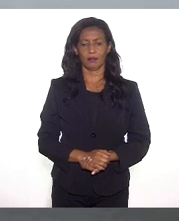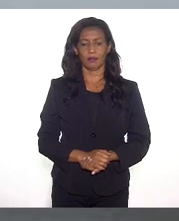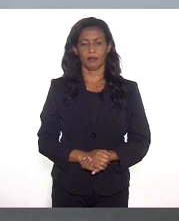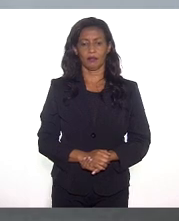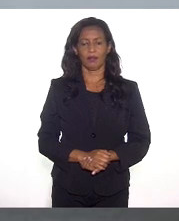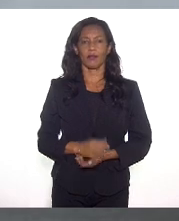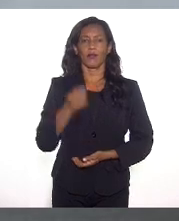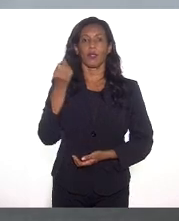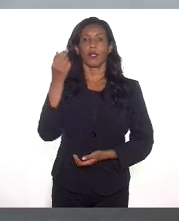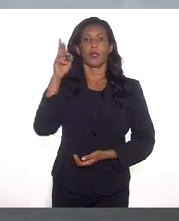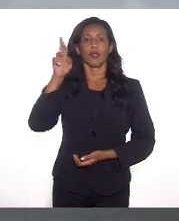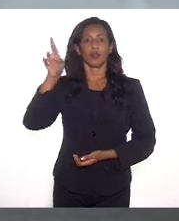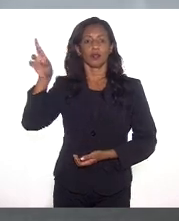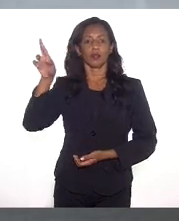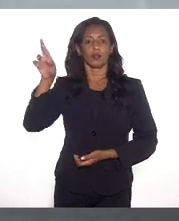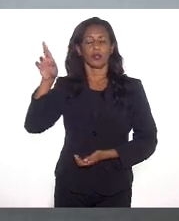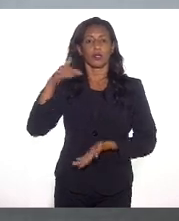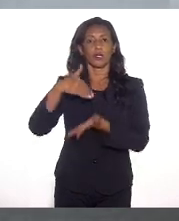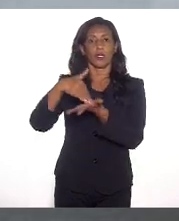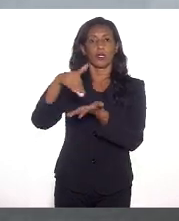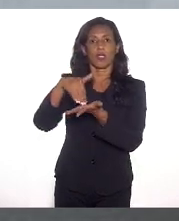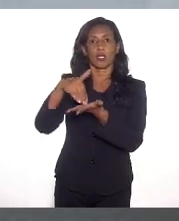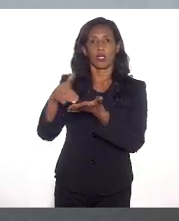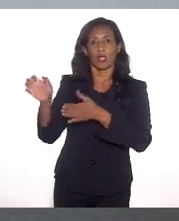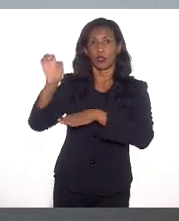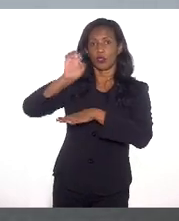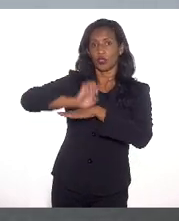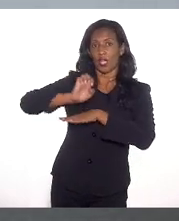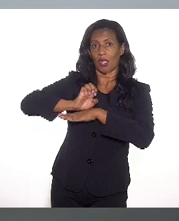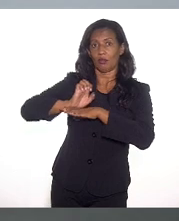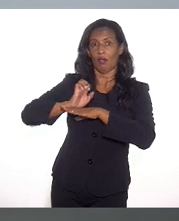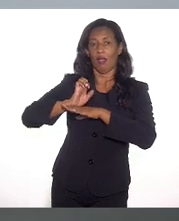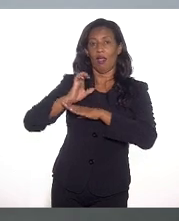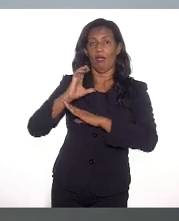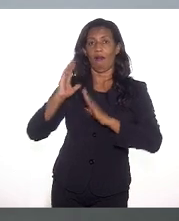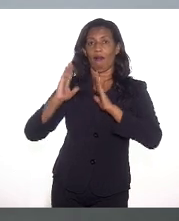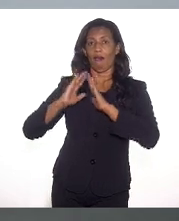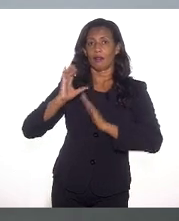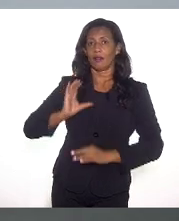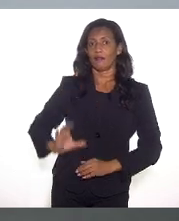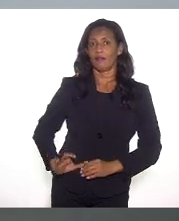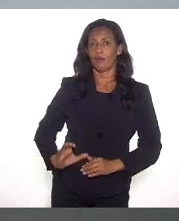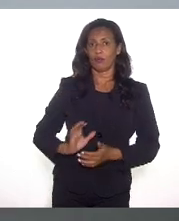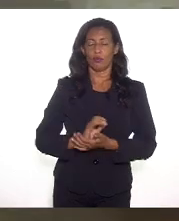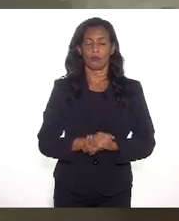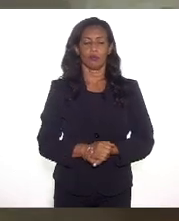O senhor Nicola Miccioni, secretário de Estado da Casa Civil.